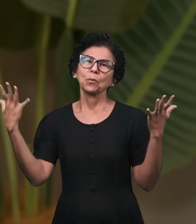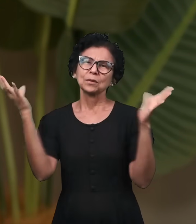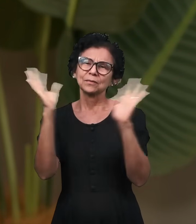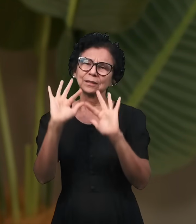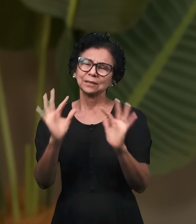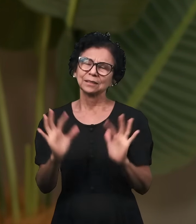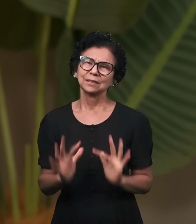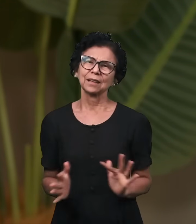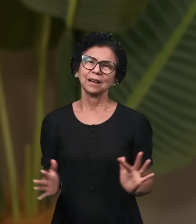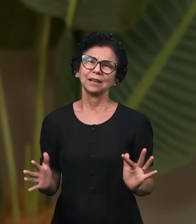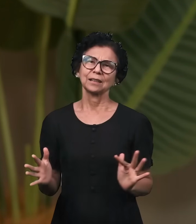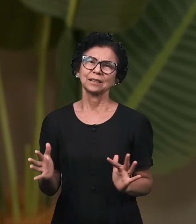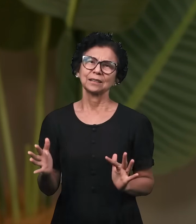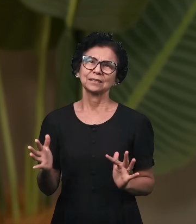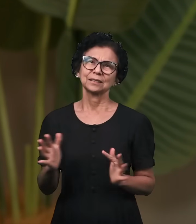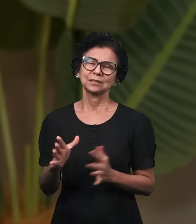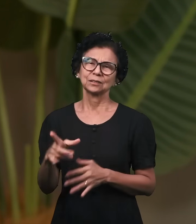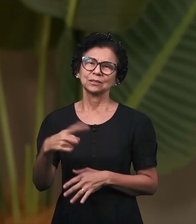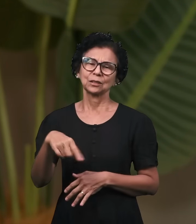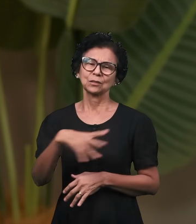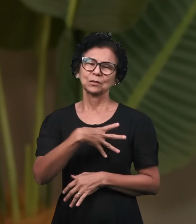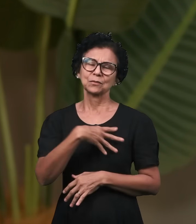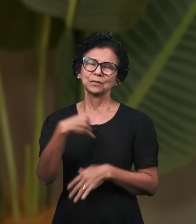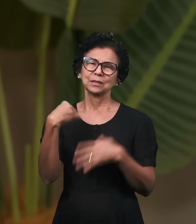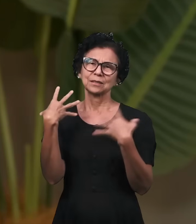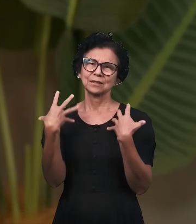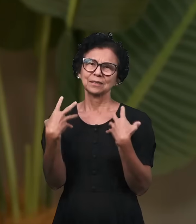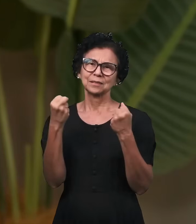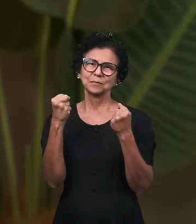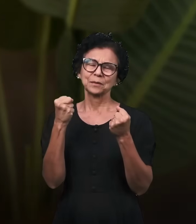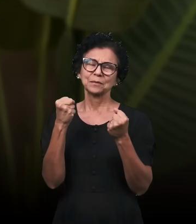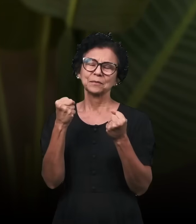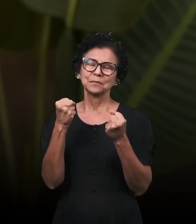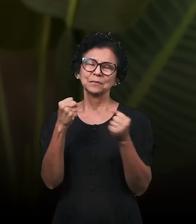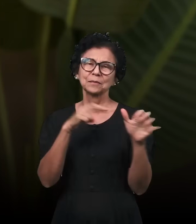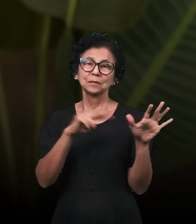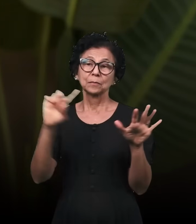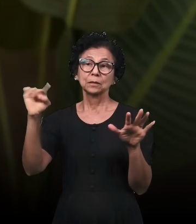recebido. Fique com Deus. Semana que vem estaremos de